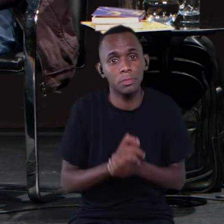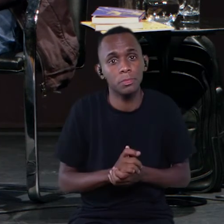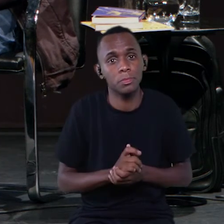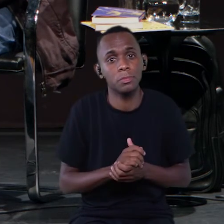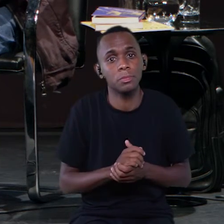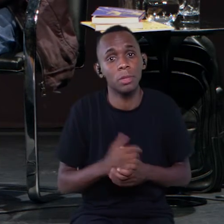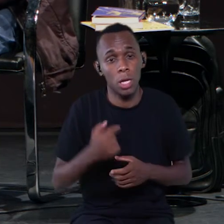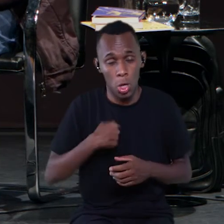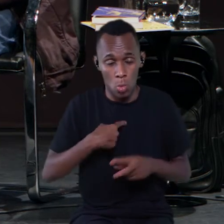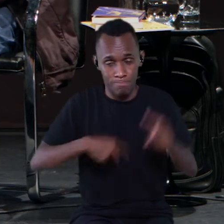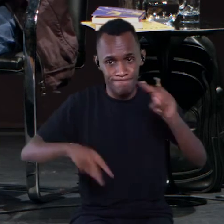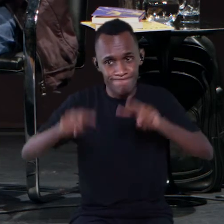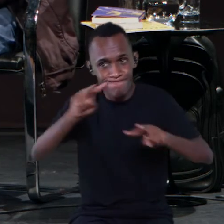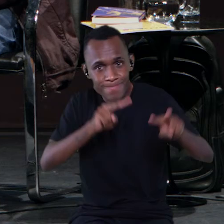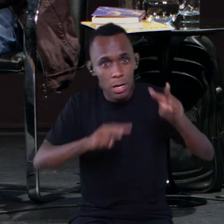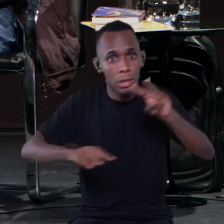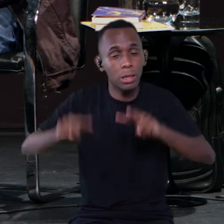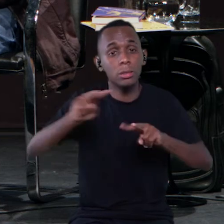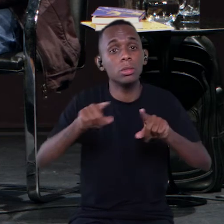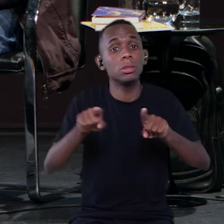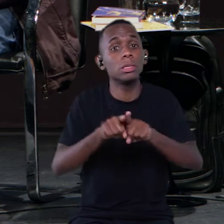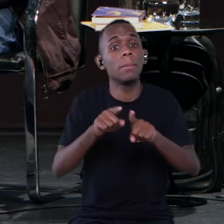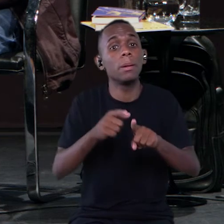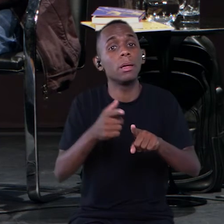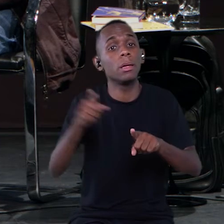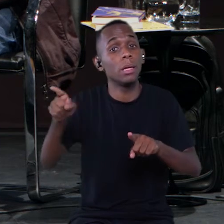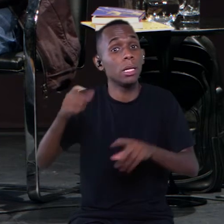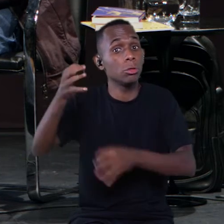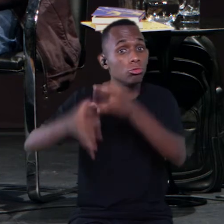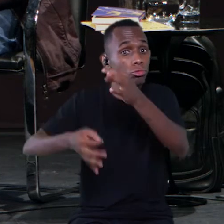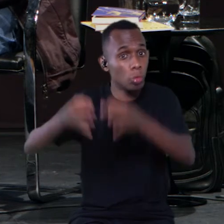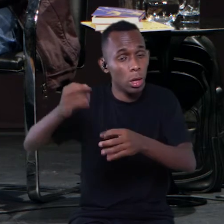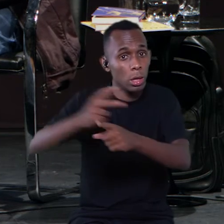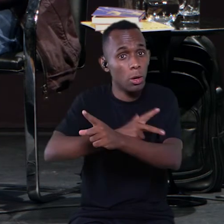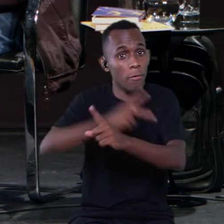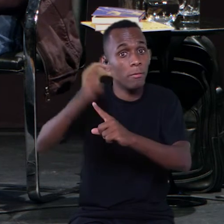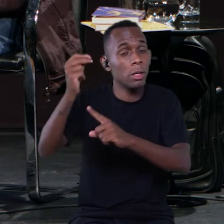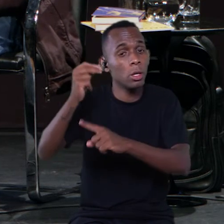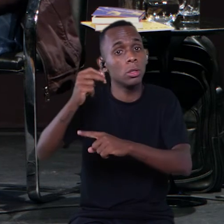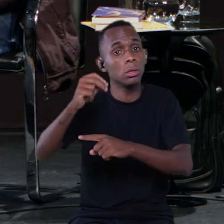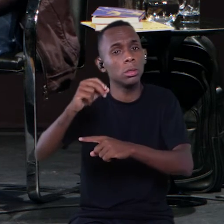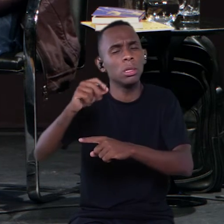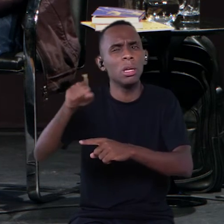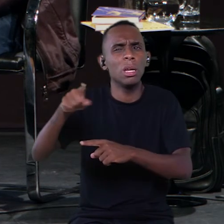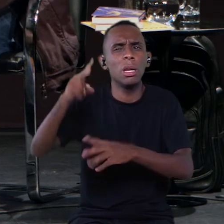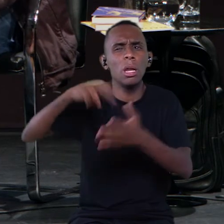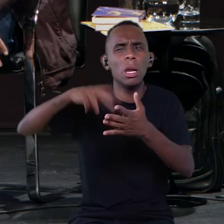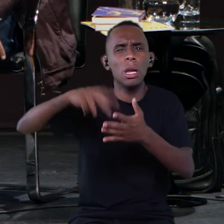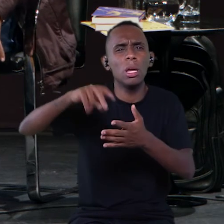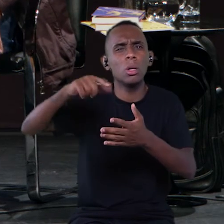eu sou curador e esse ser humano aqui é jurado do Prêmio São Paulo. Então, ele leu